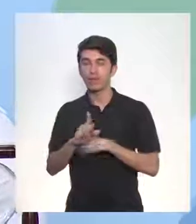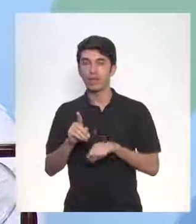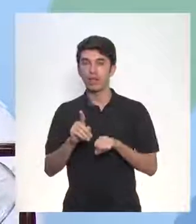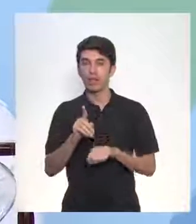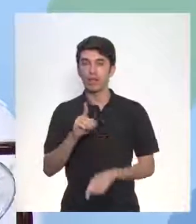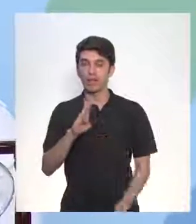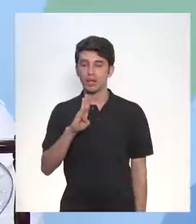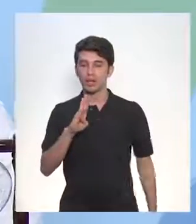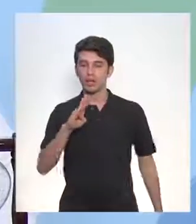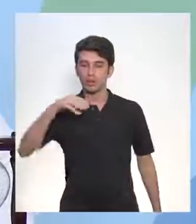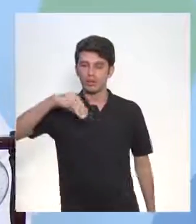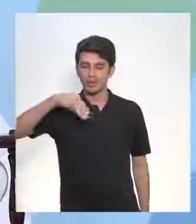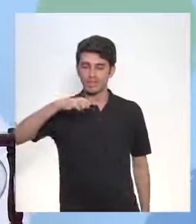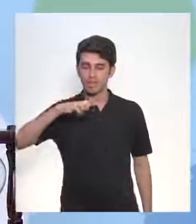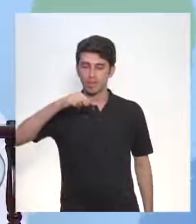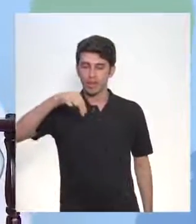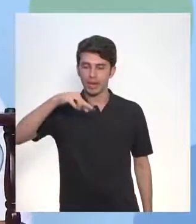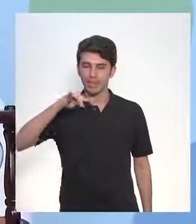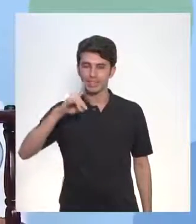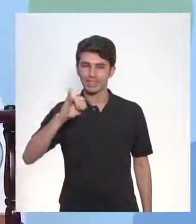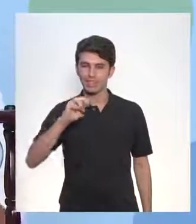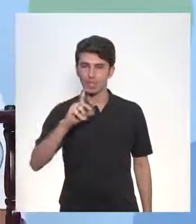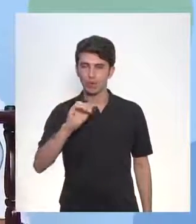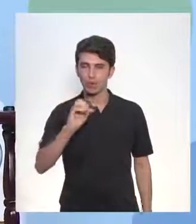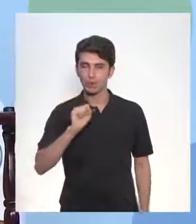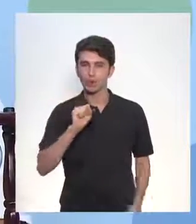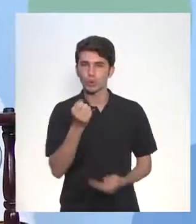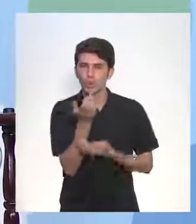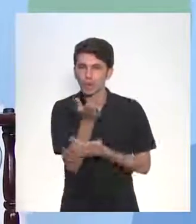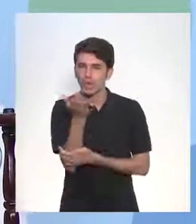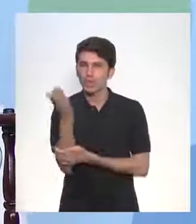beato, um líder religioso. Como nós temos vários